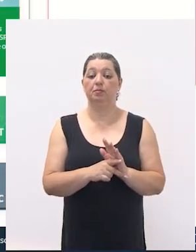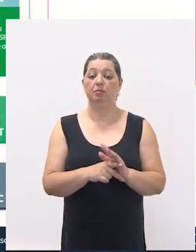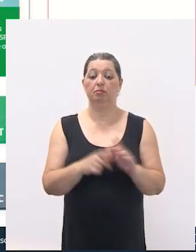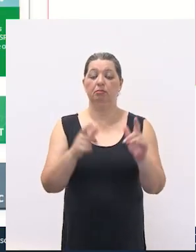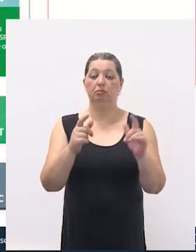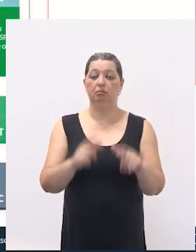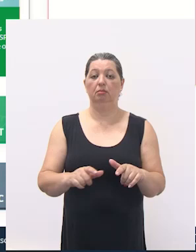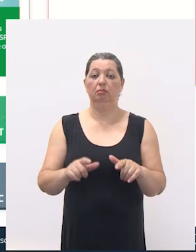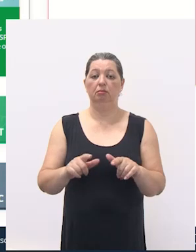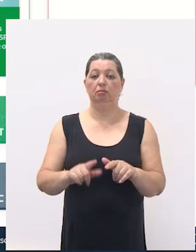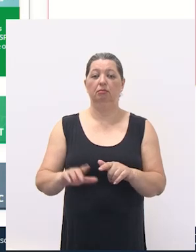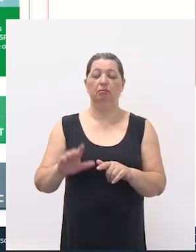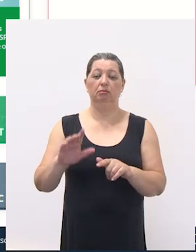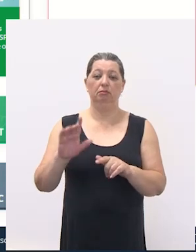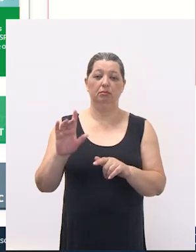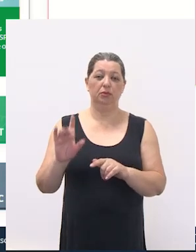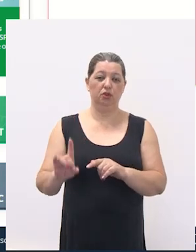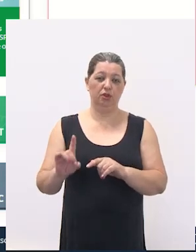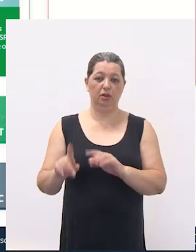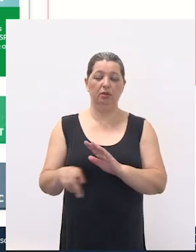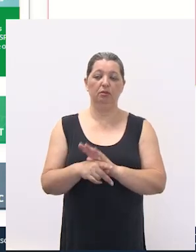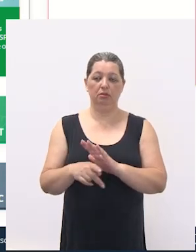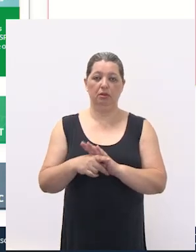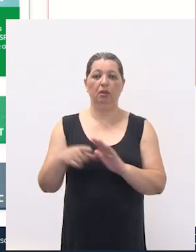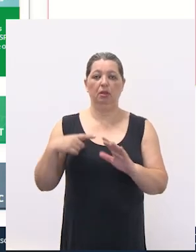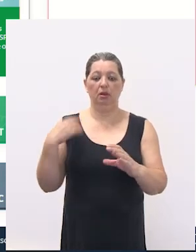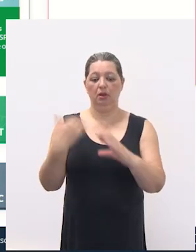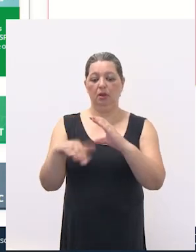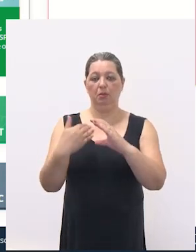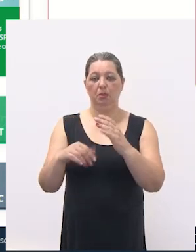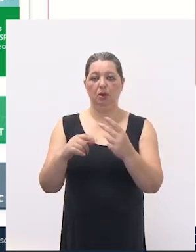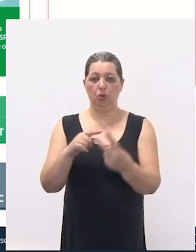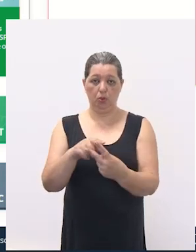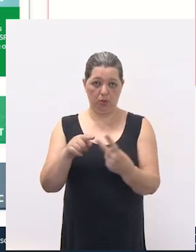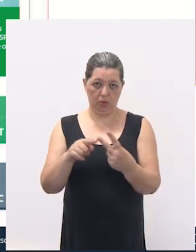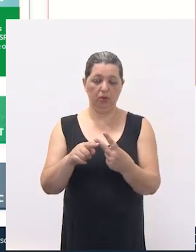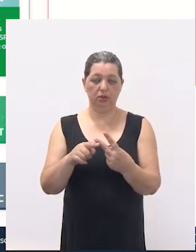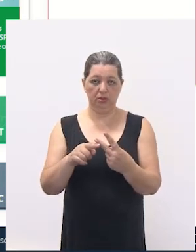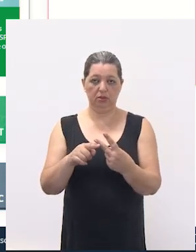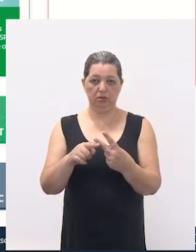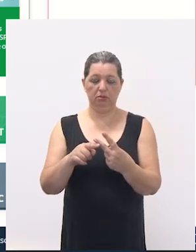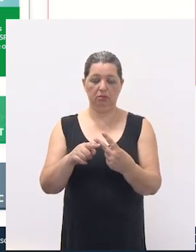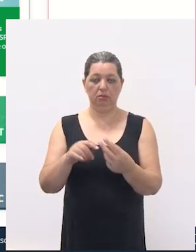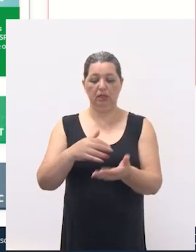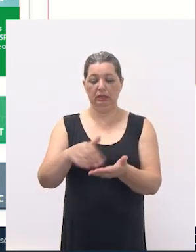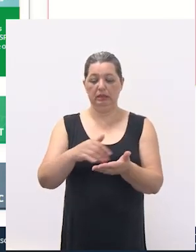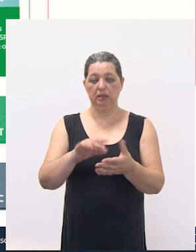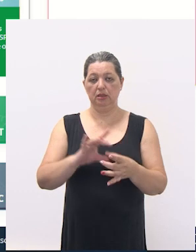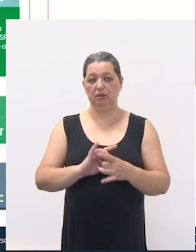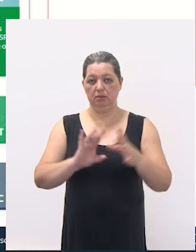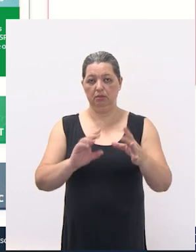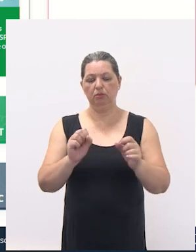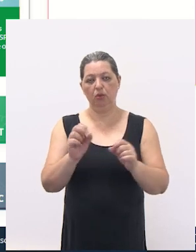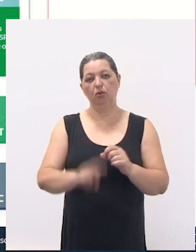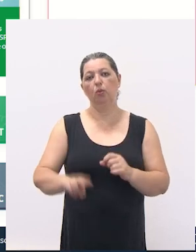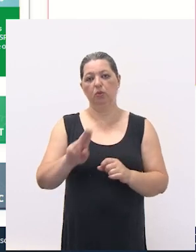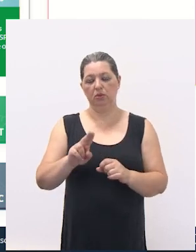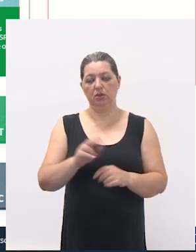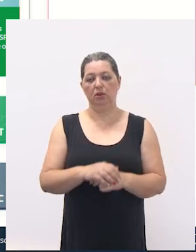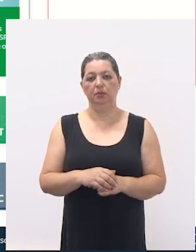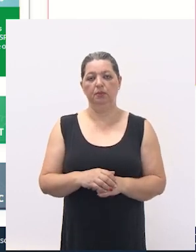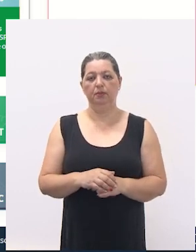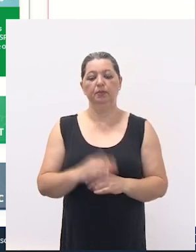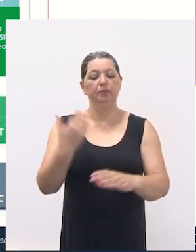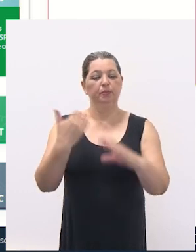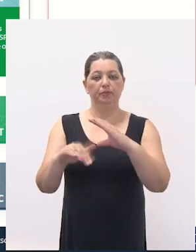gente tem os 2 e-mails, né, que é disponibilizado pela secretaria para a gente estar logando e usando, né, como um